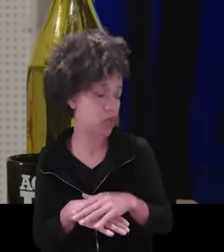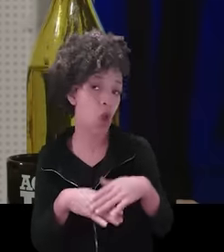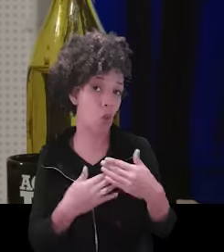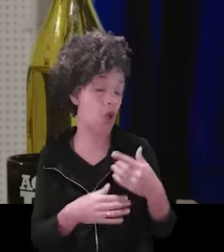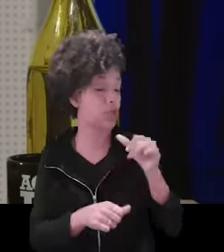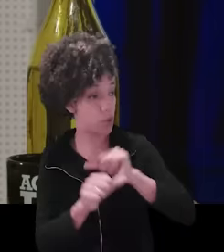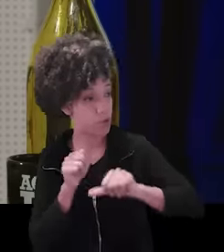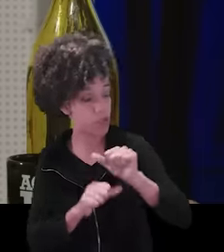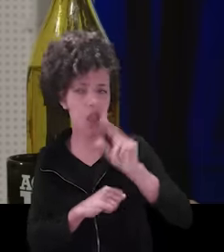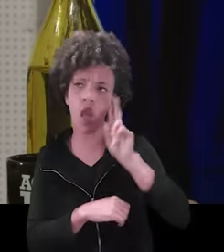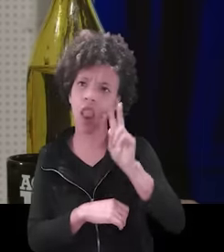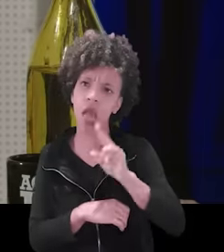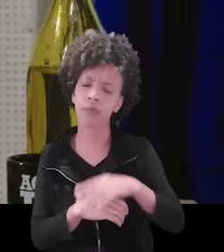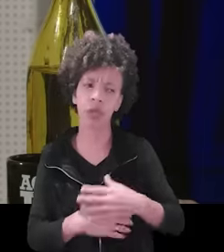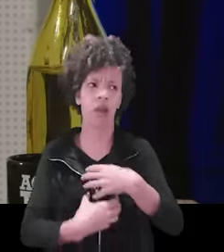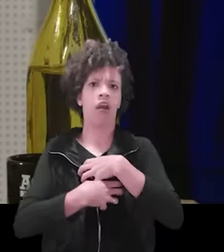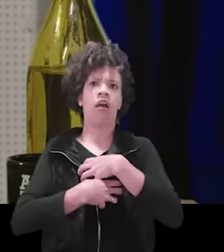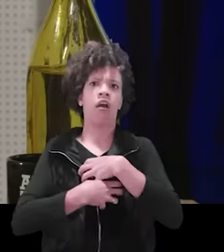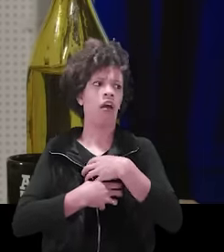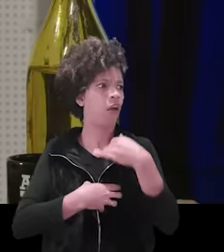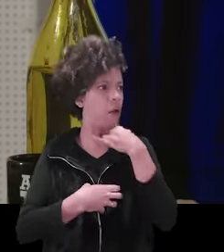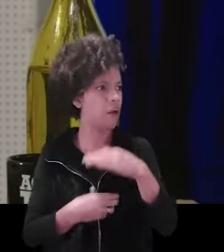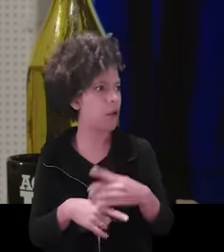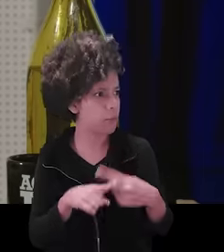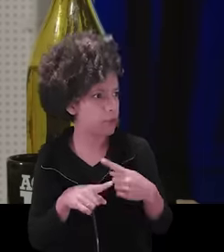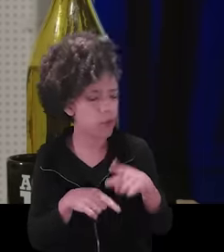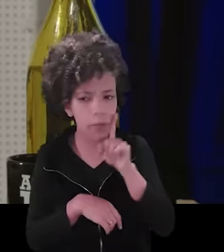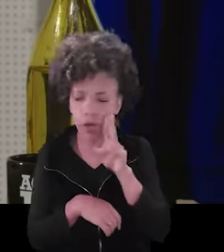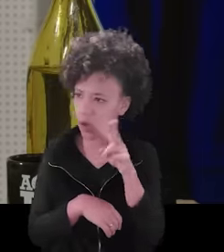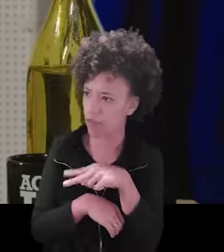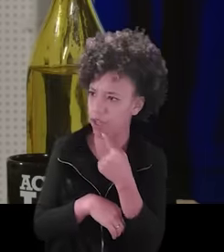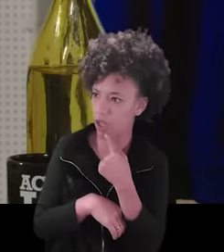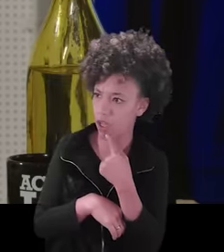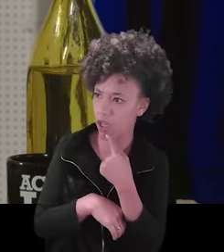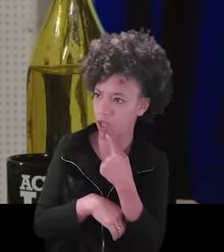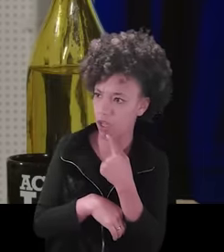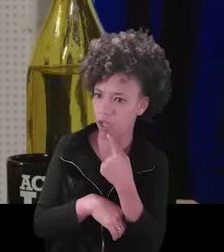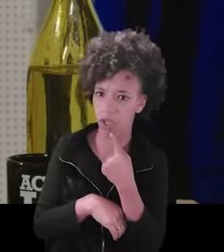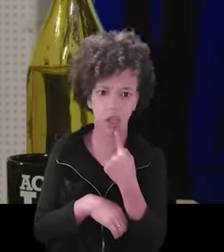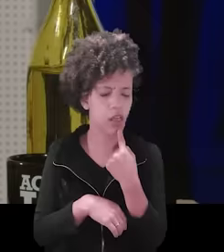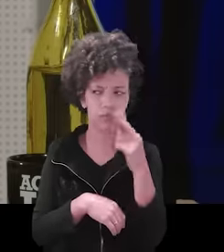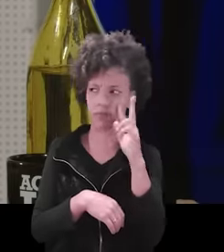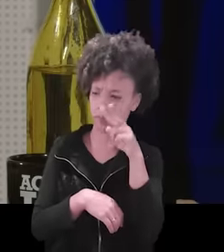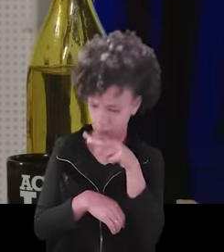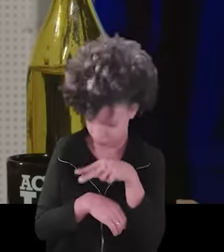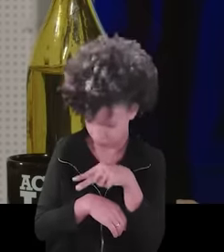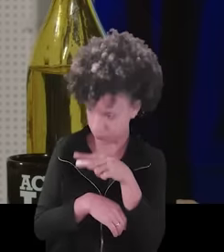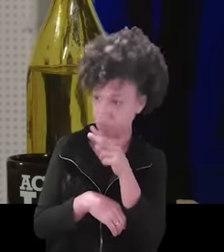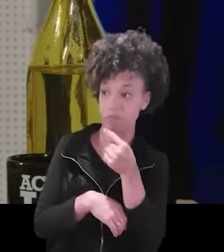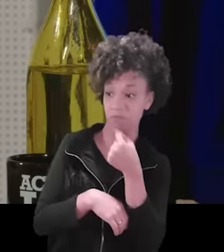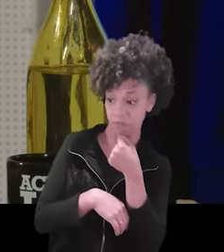assim quando eu mudei eu lembro que eu fiquei tão ofendida que um americano fez assim Ele olhou para minha cara e olhar para baixo ele me mentiu